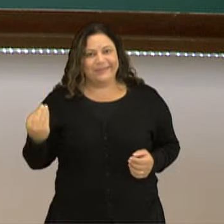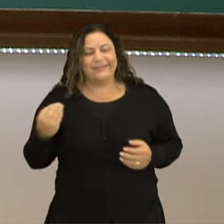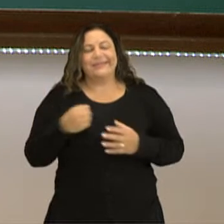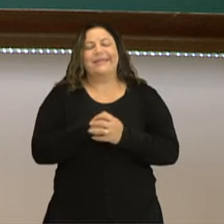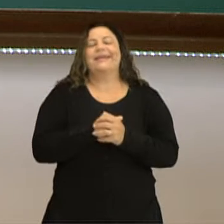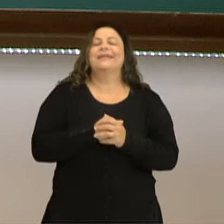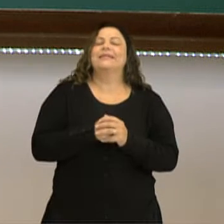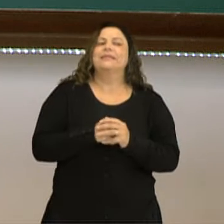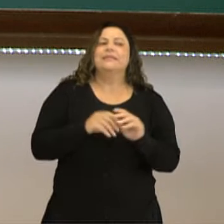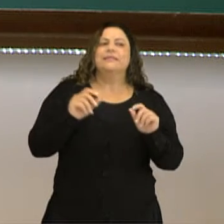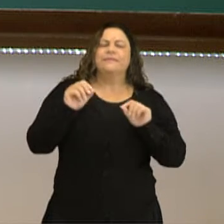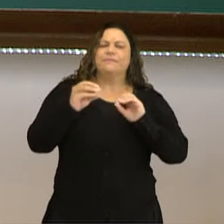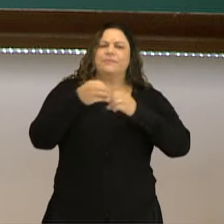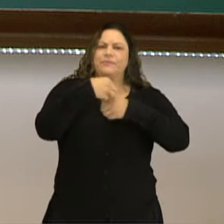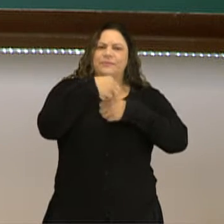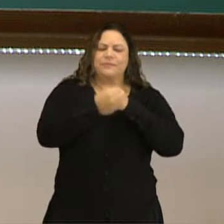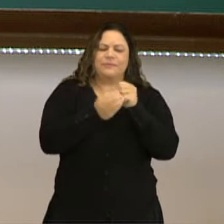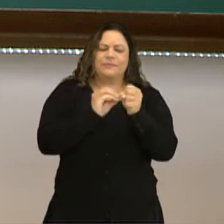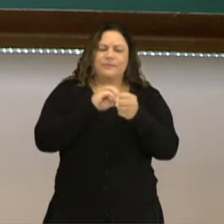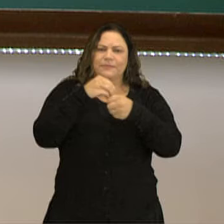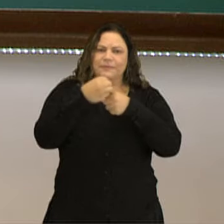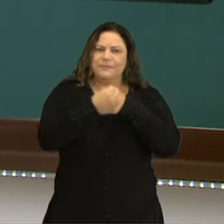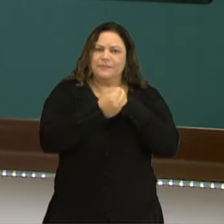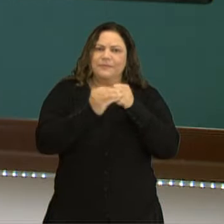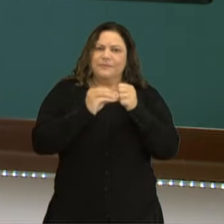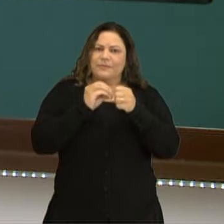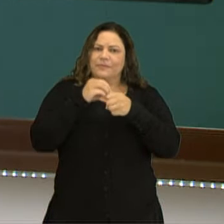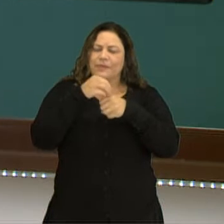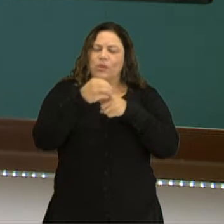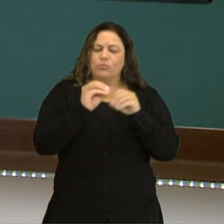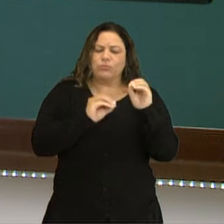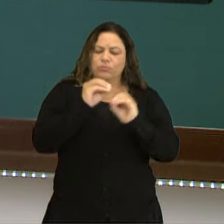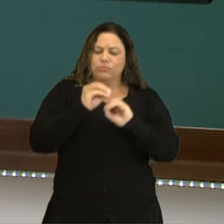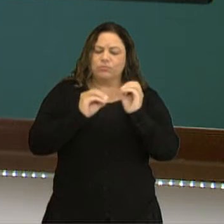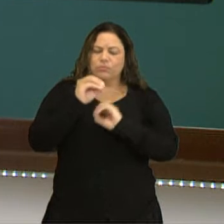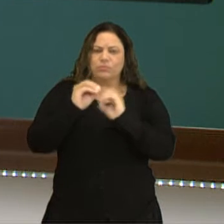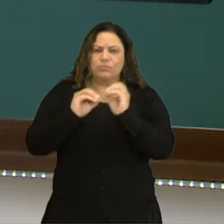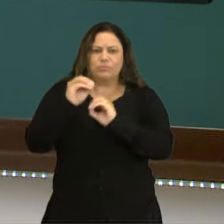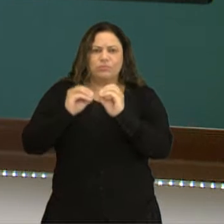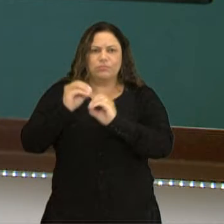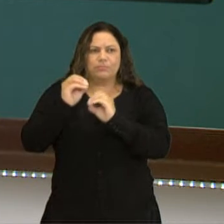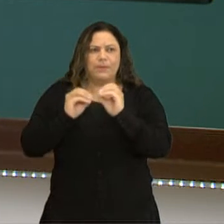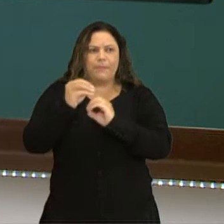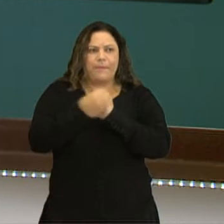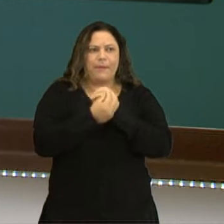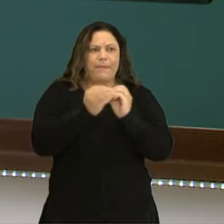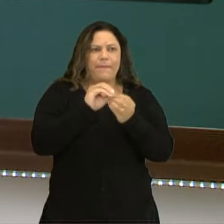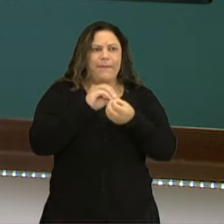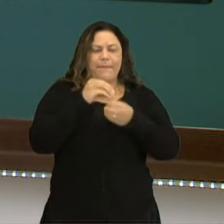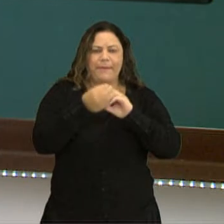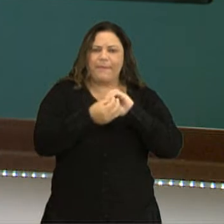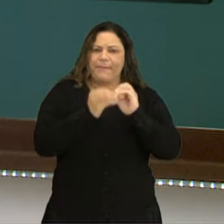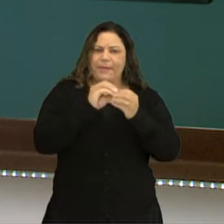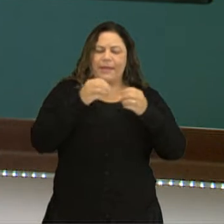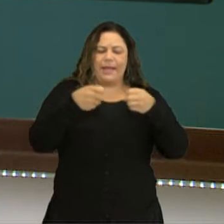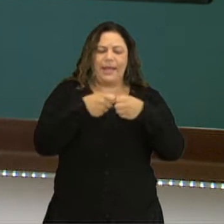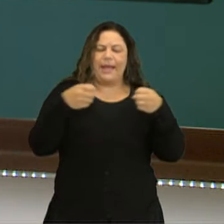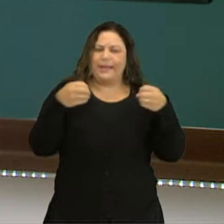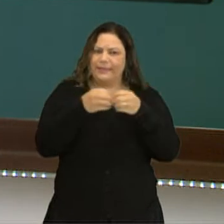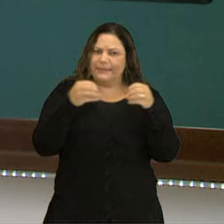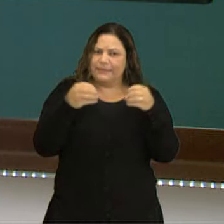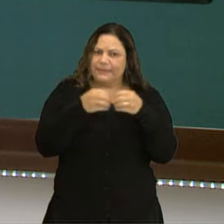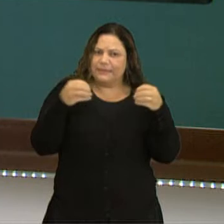cinética. Veja, as moléculas estão vibrando. É principalmente a energia cinética. Ali dentro você tem um pouco de elasticidade entre